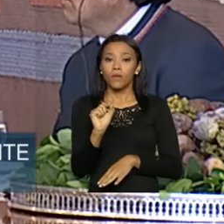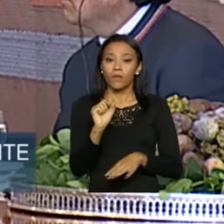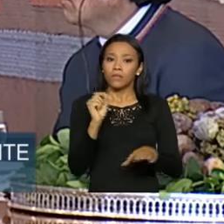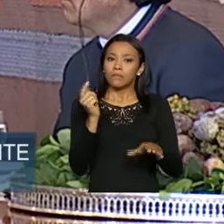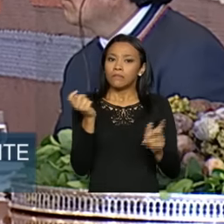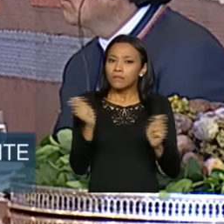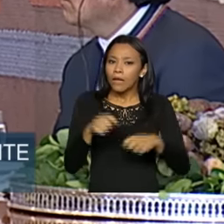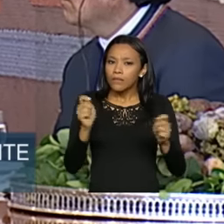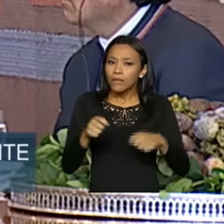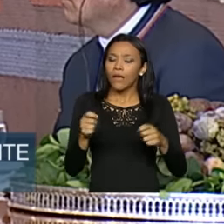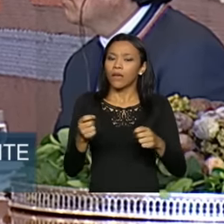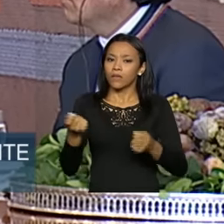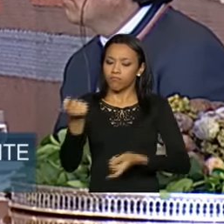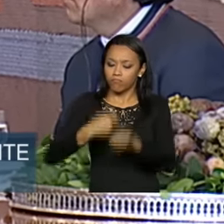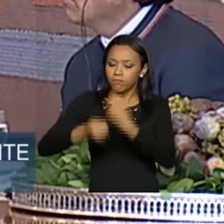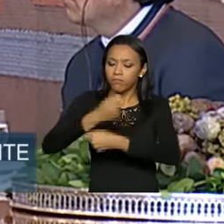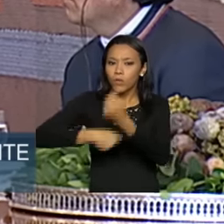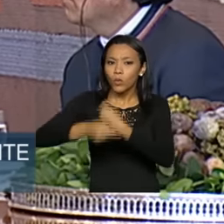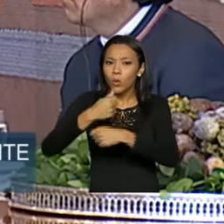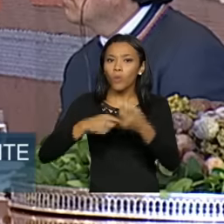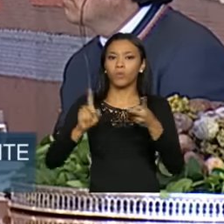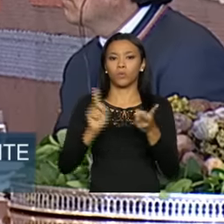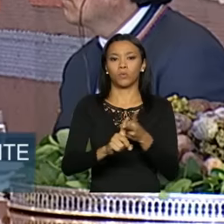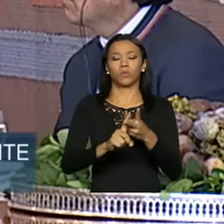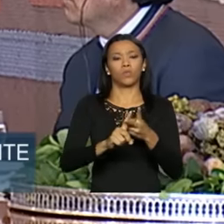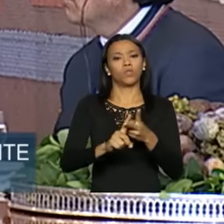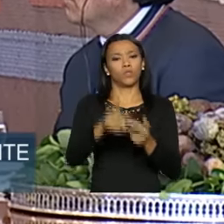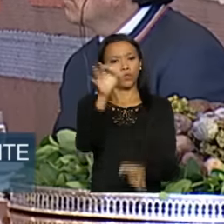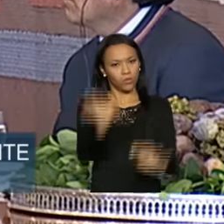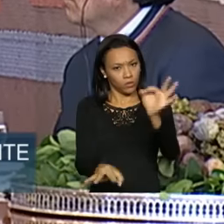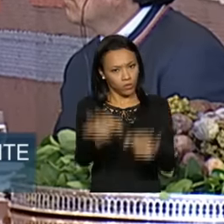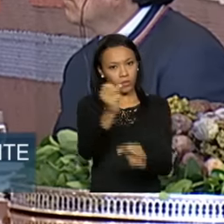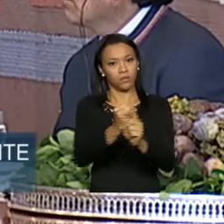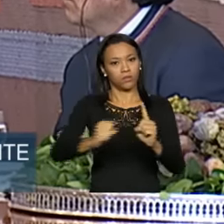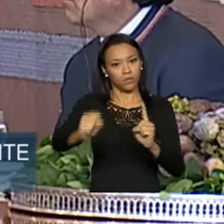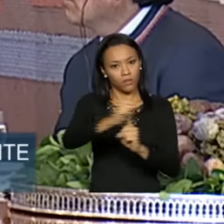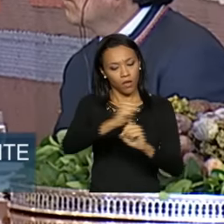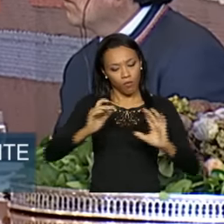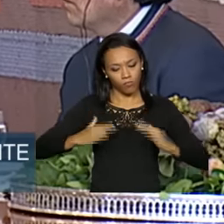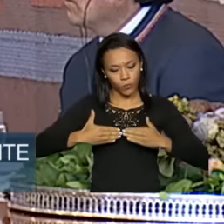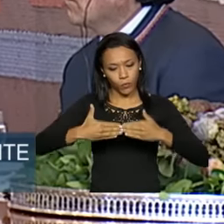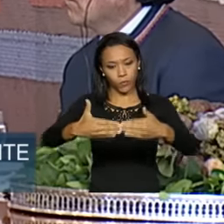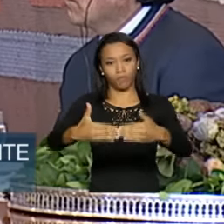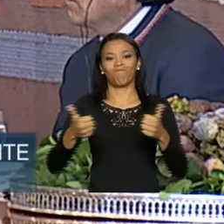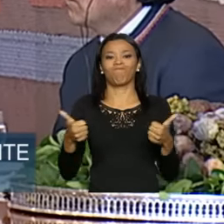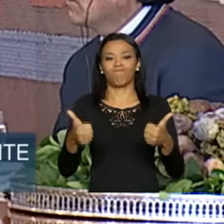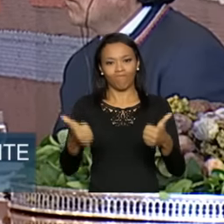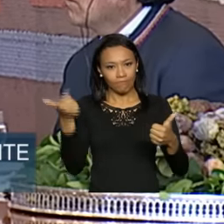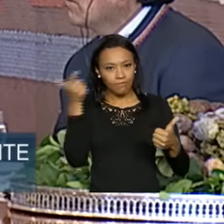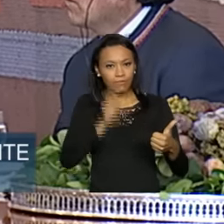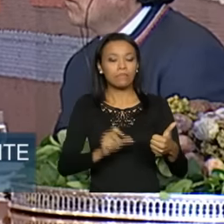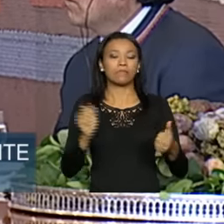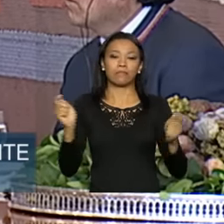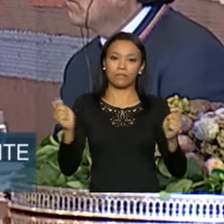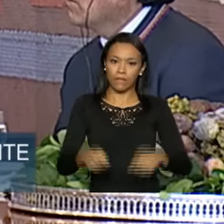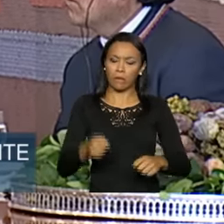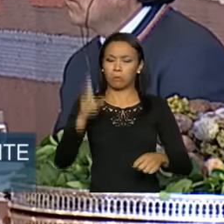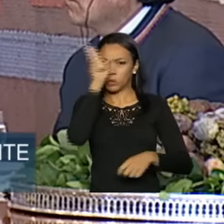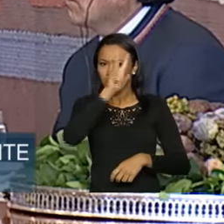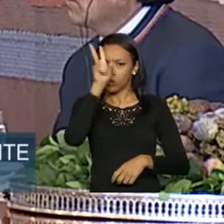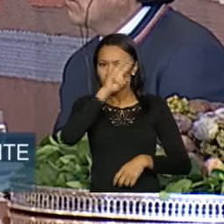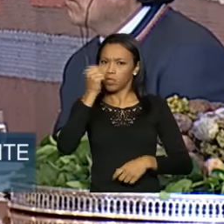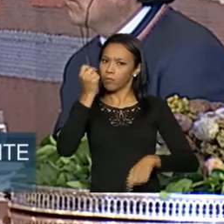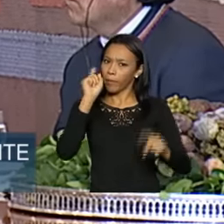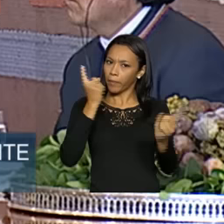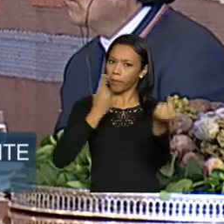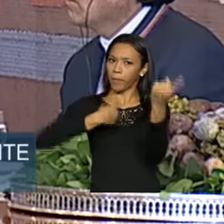conciliar crescimento econômico com justiça social faz a democracia boliviana uma história de sucesso em nossa